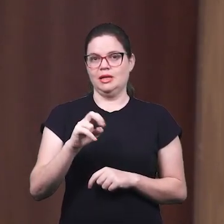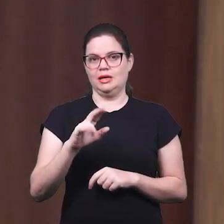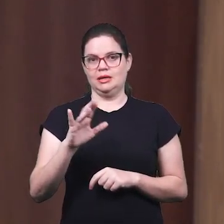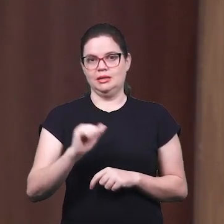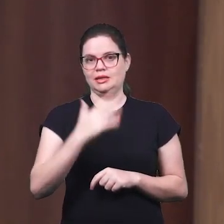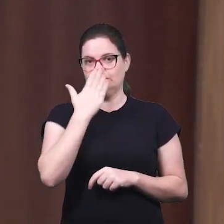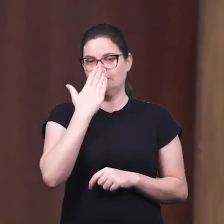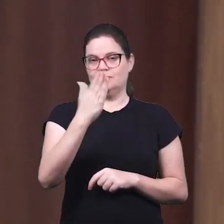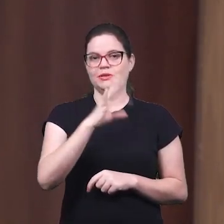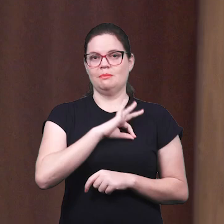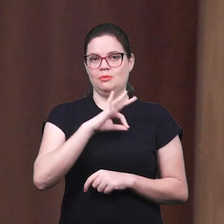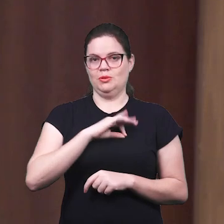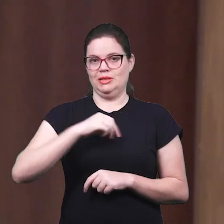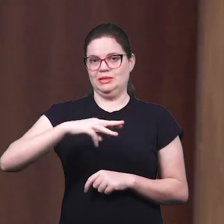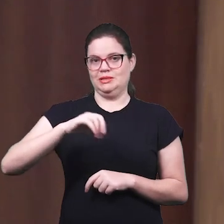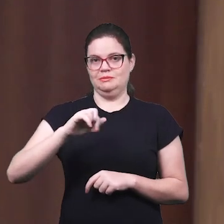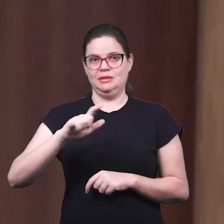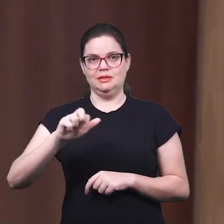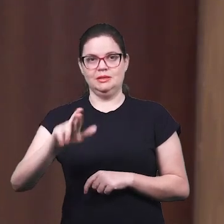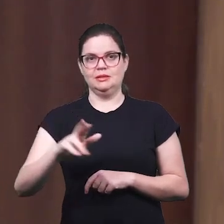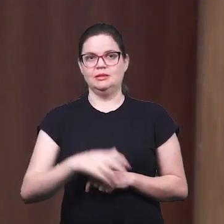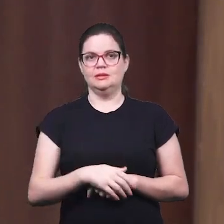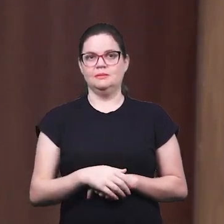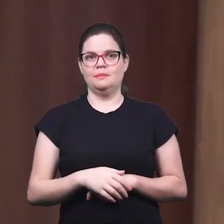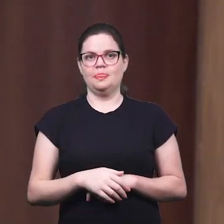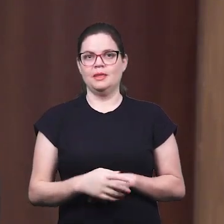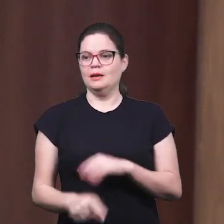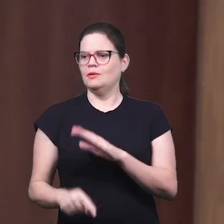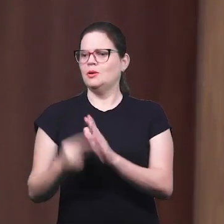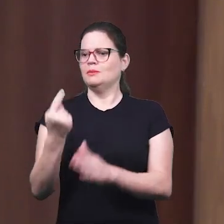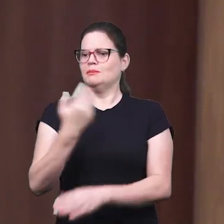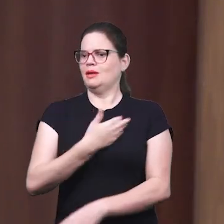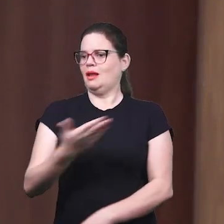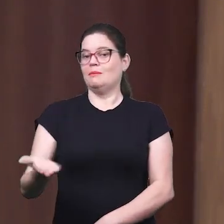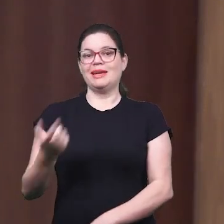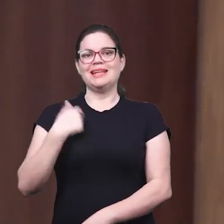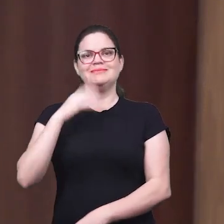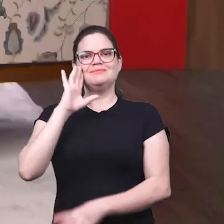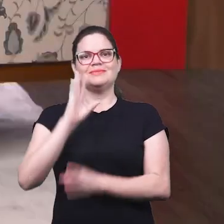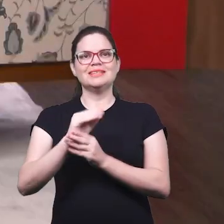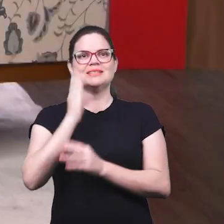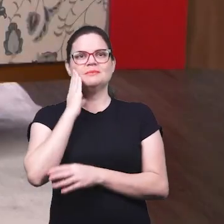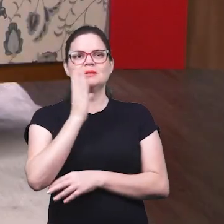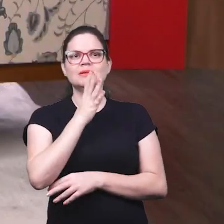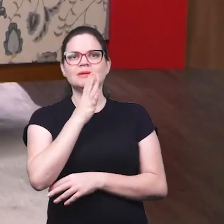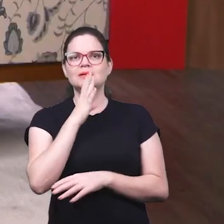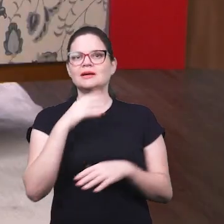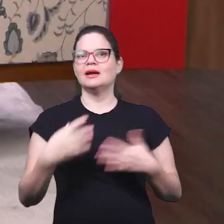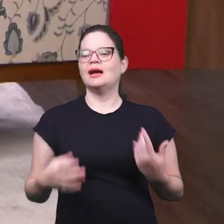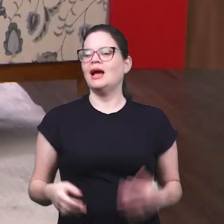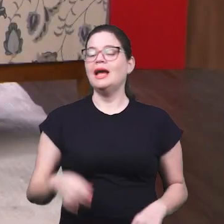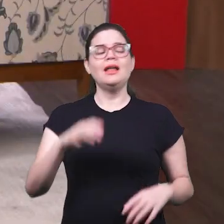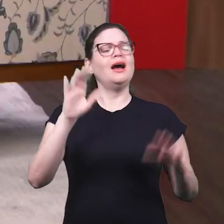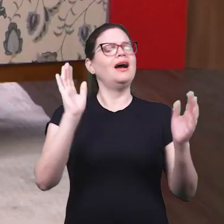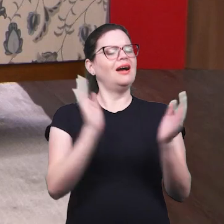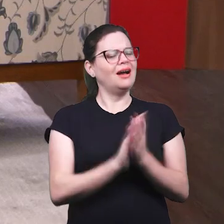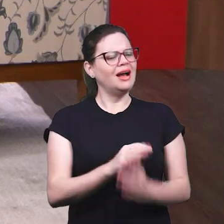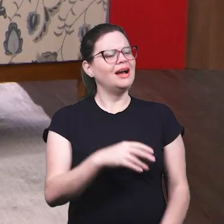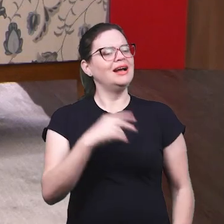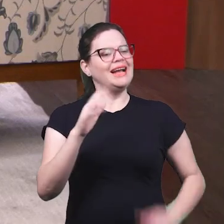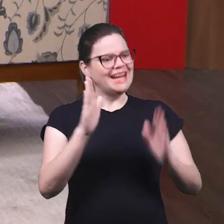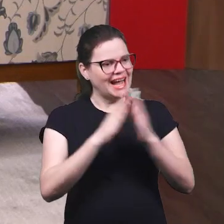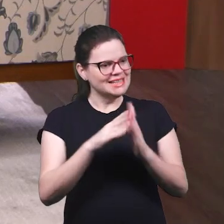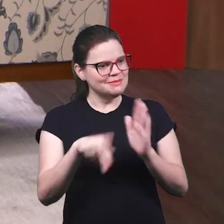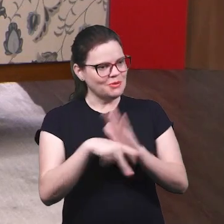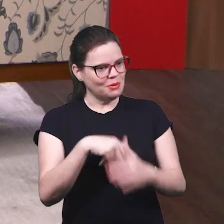frente à Polícia Militar. Aí já foi o primeiro amigo. Era, como é que era lá? A pensão dos baianos? Pensão dos